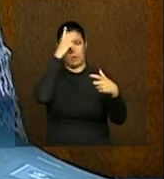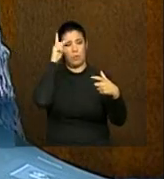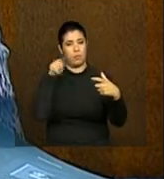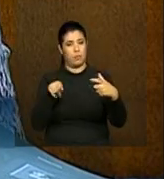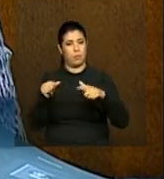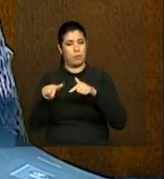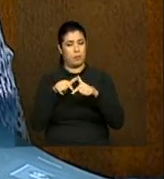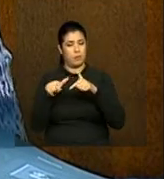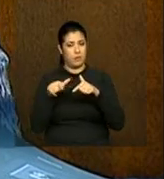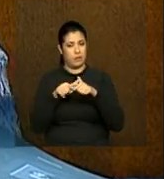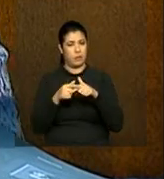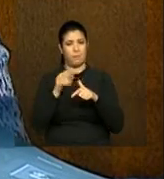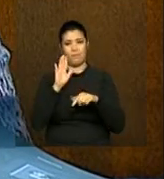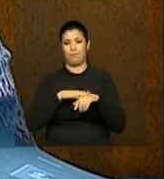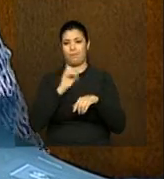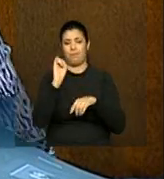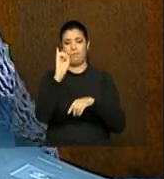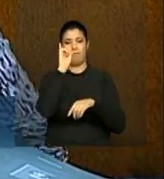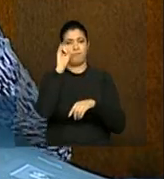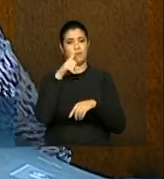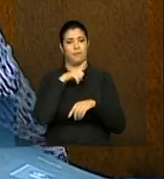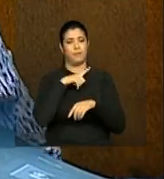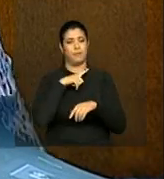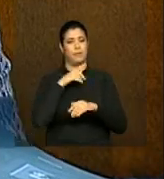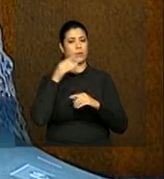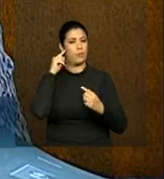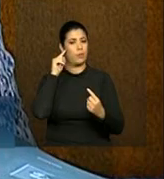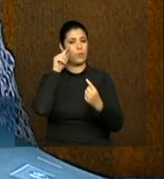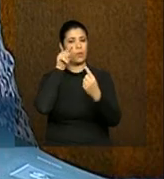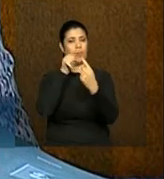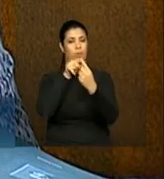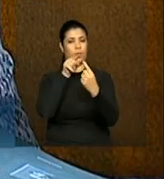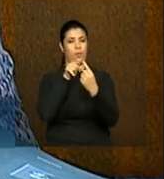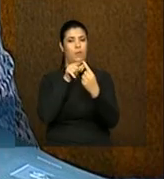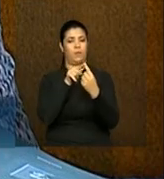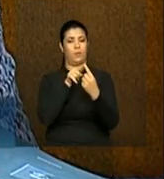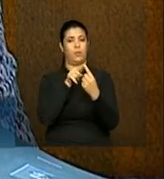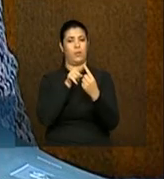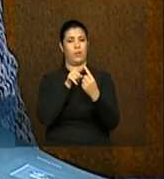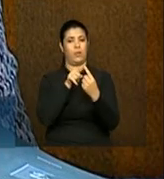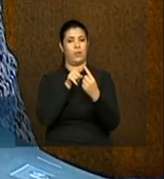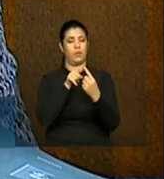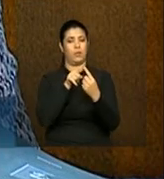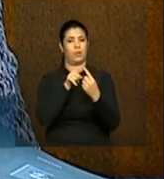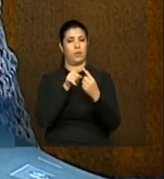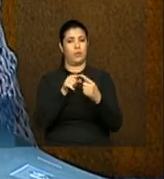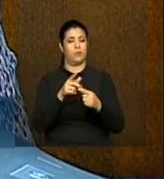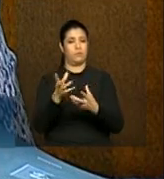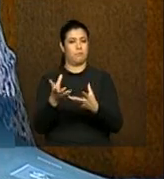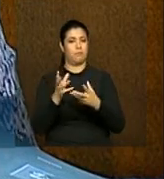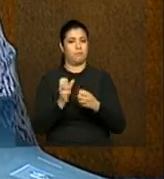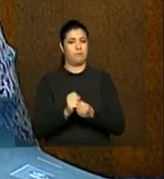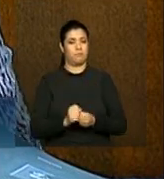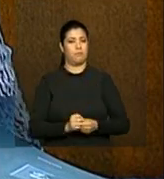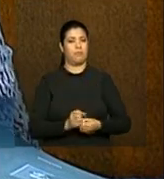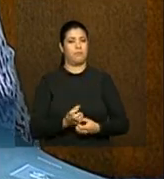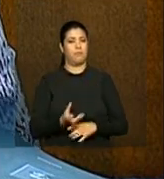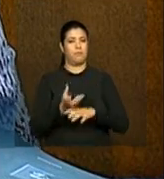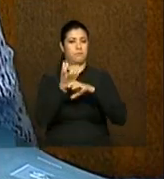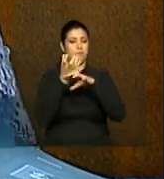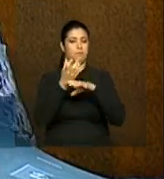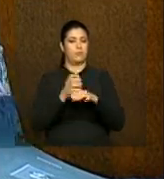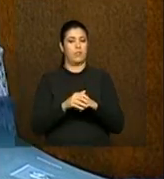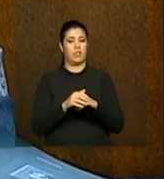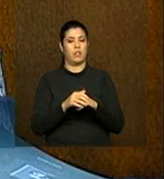pessoas que foi fundamental para que pudéssemos alcançar essa premiação. É, desse ponto de vista,